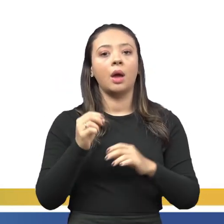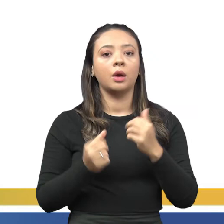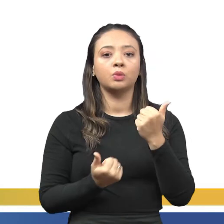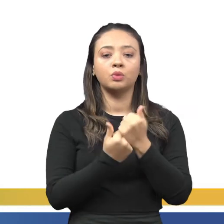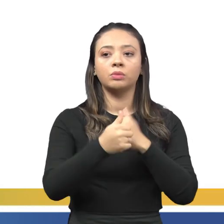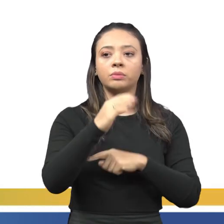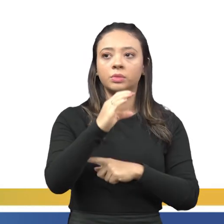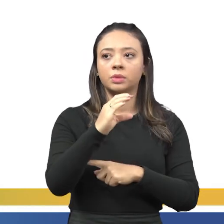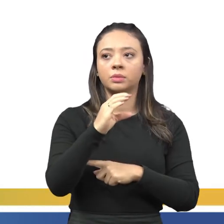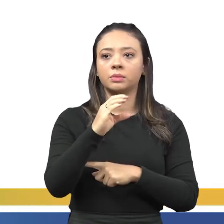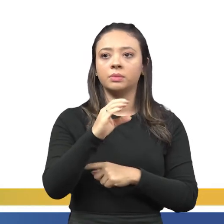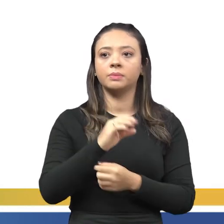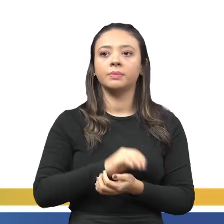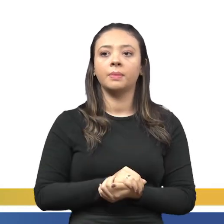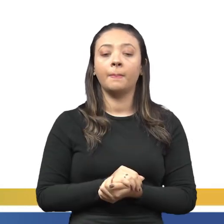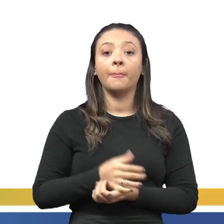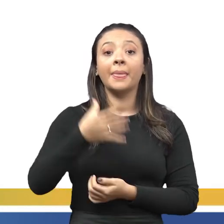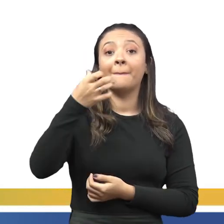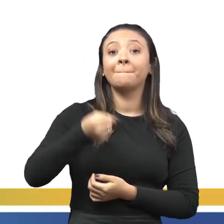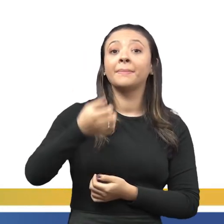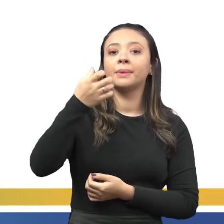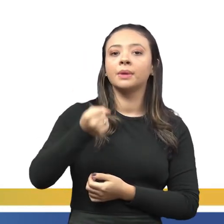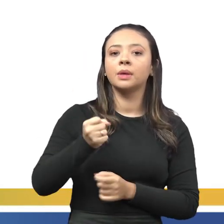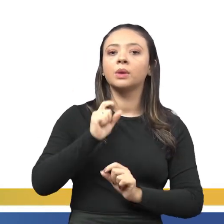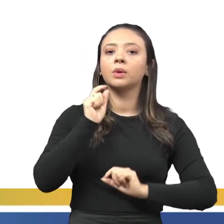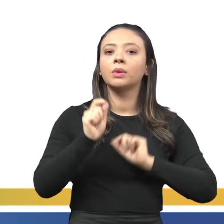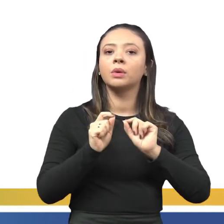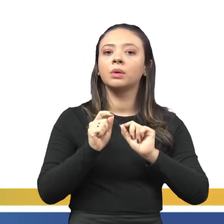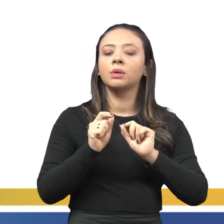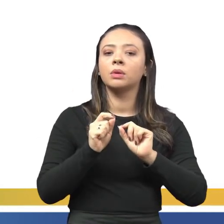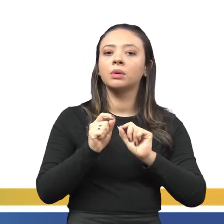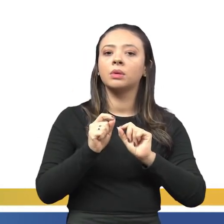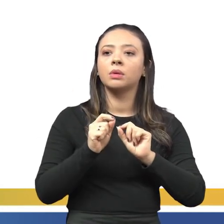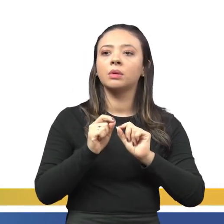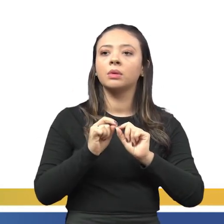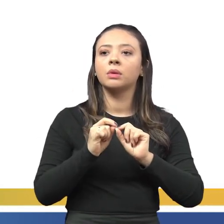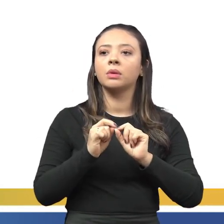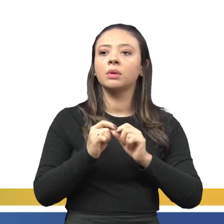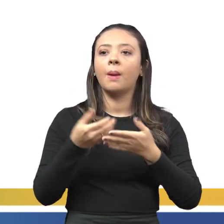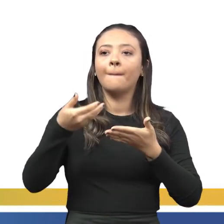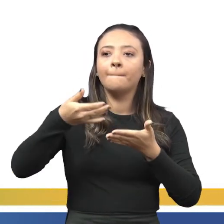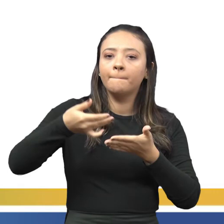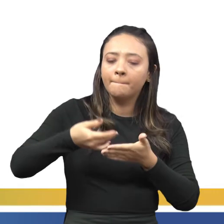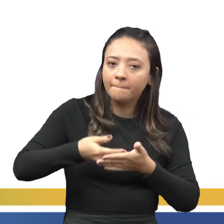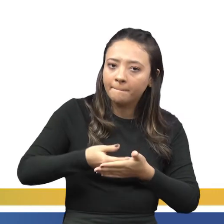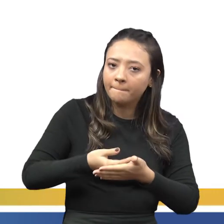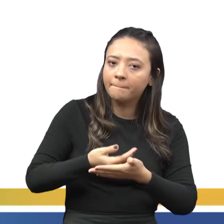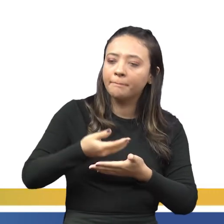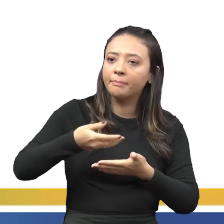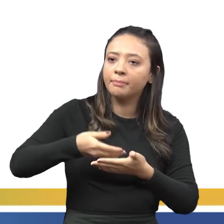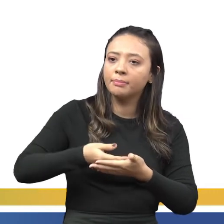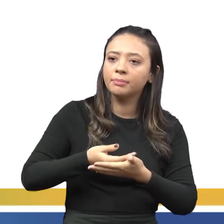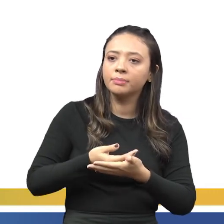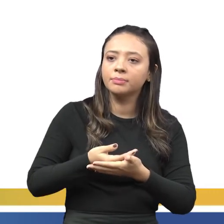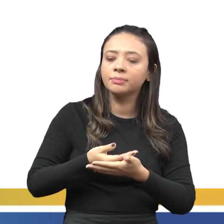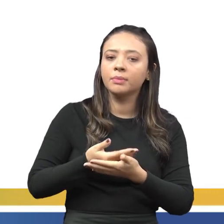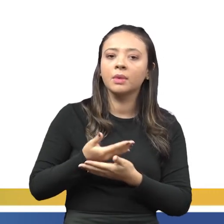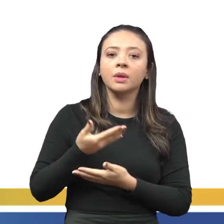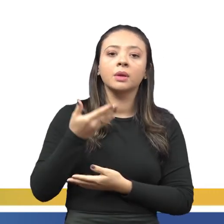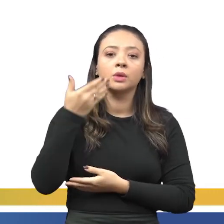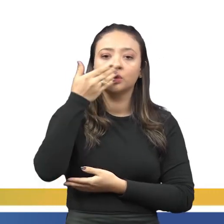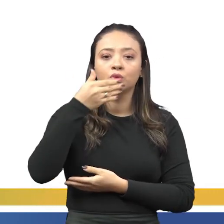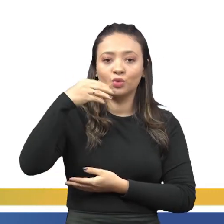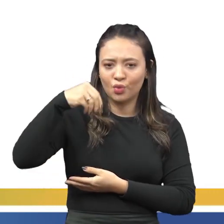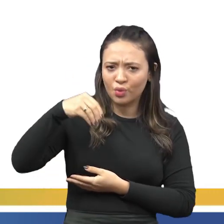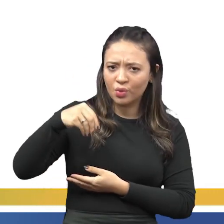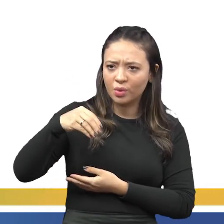e incontáveis com IN. Então vamos lá. Milk. Lembra que milk, leite.